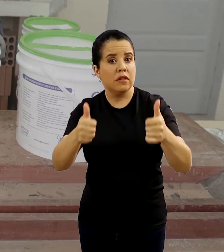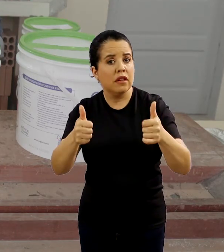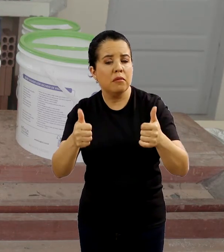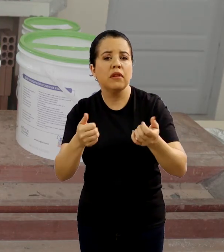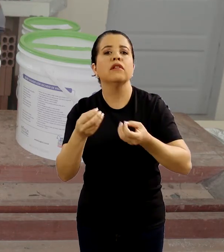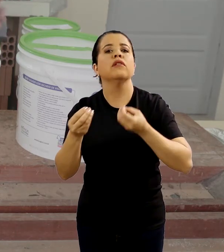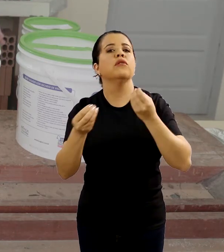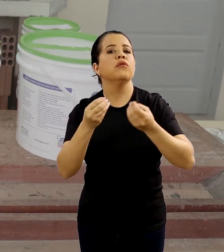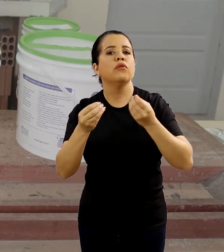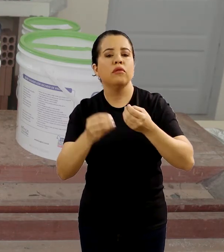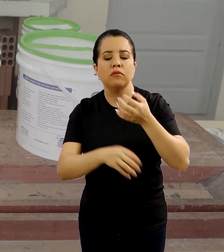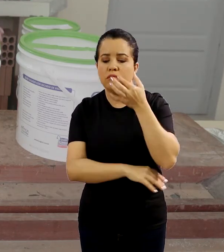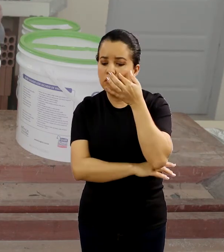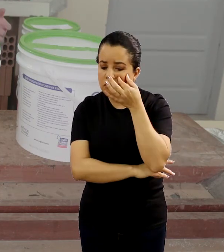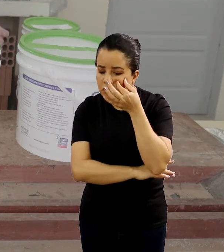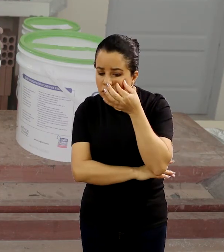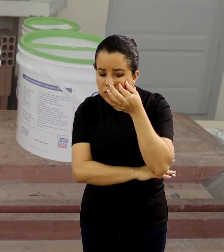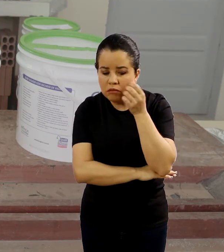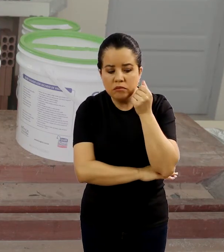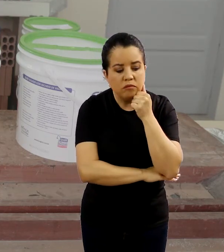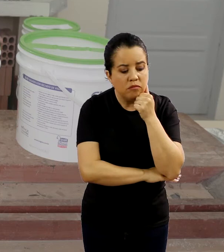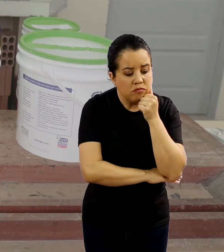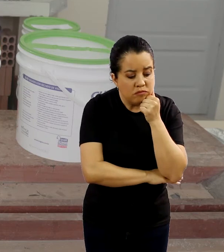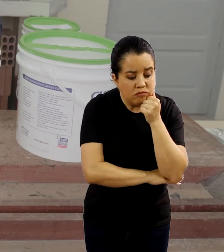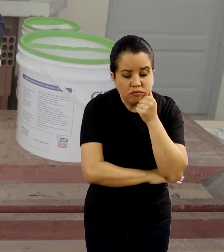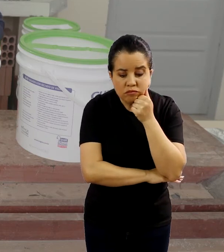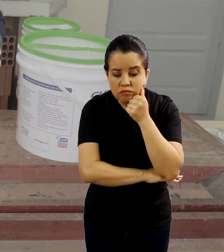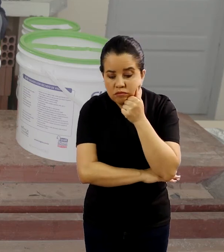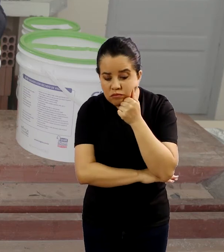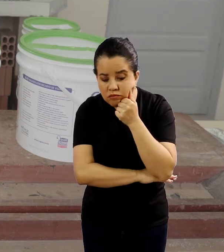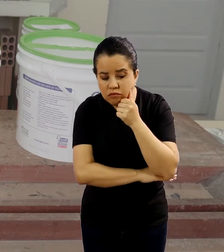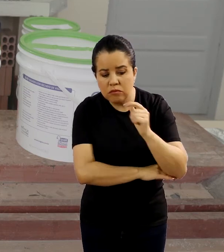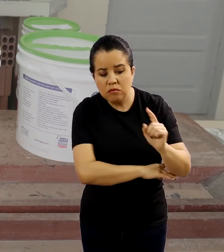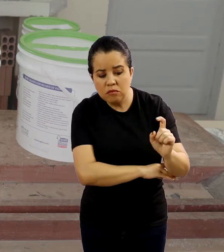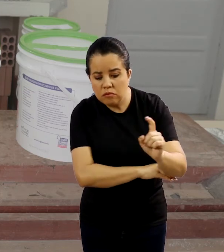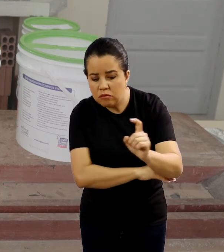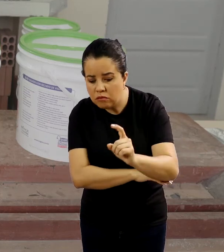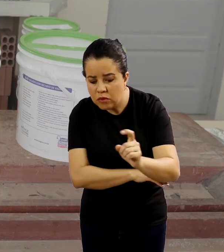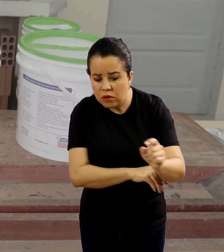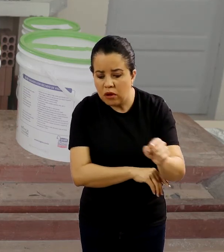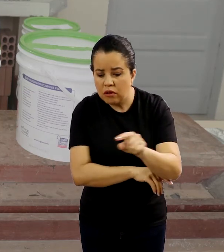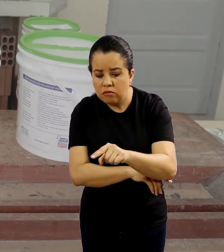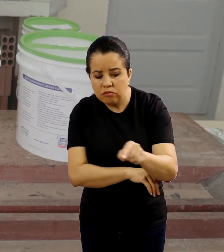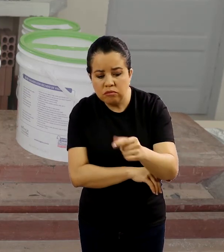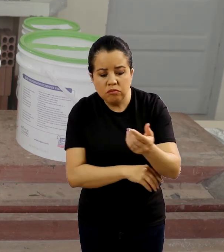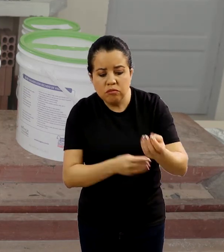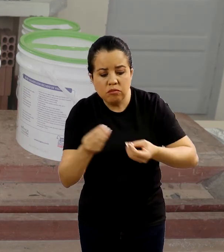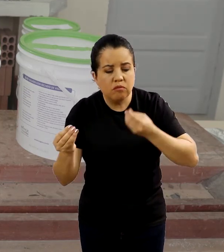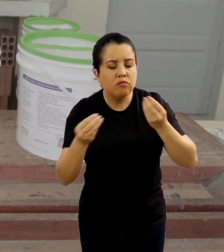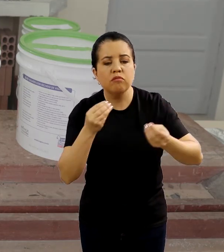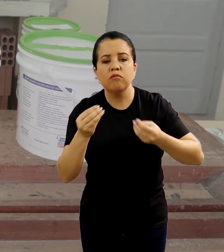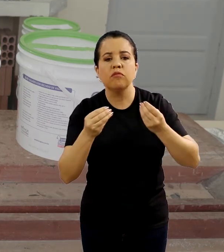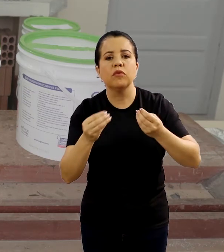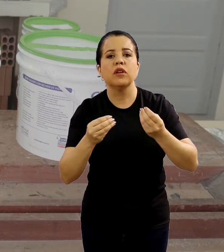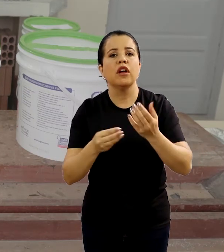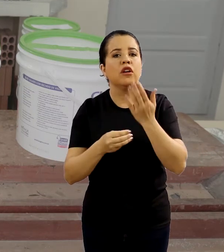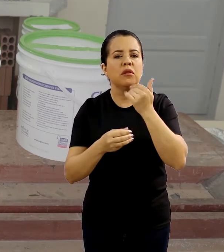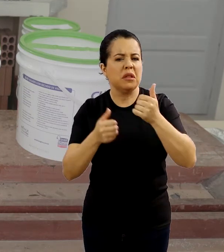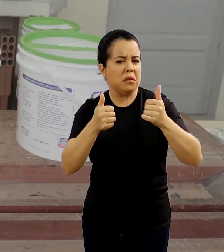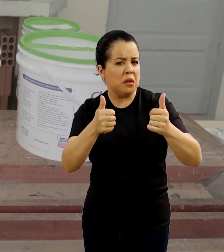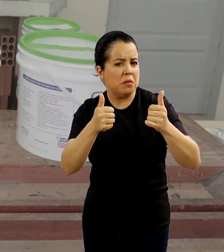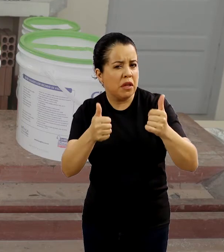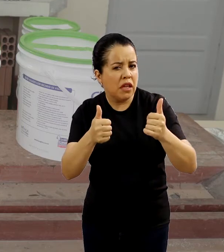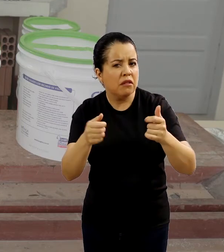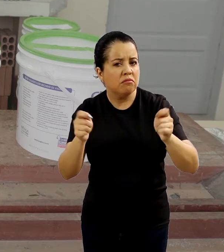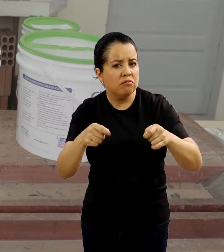grande de alimento, se o ambiente está muito úmido para elas. Então é sempre bom pegar um pouco de composto na mão, amassar ele e